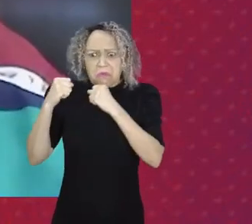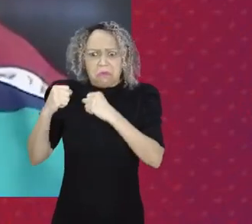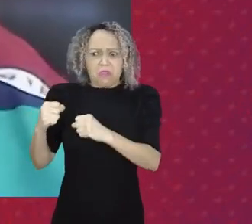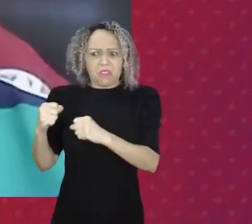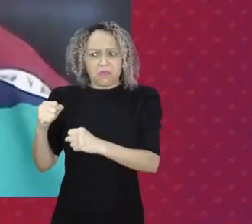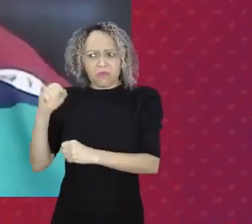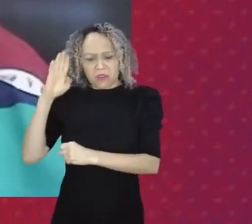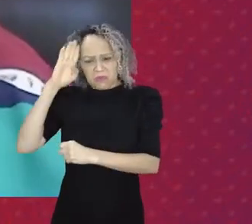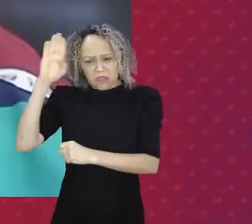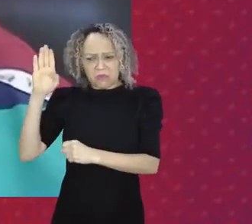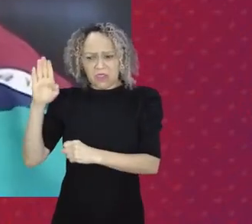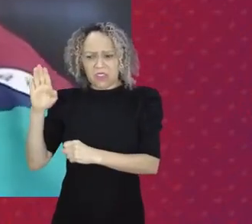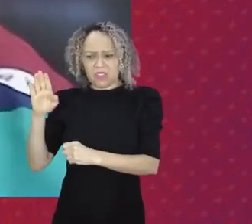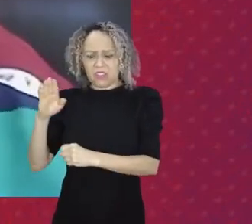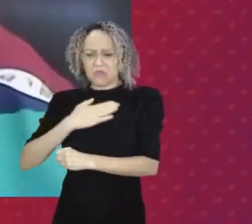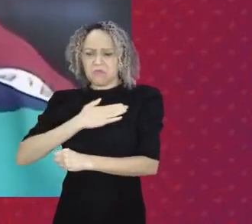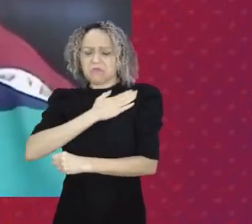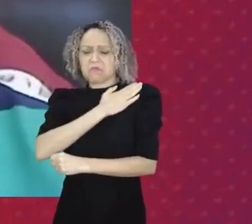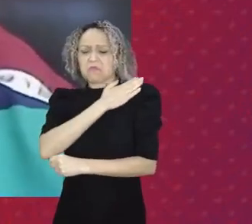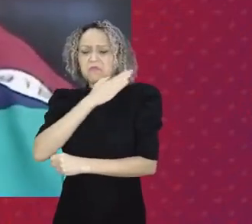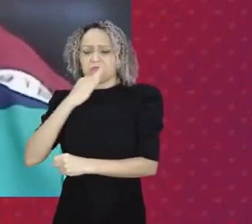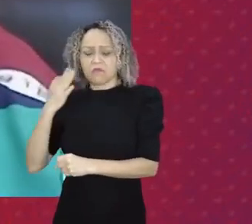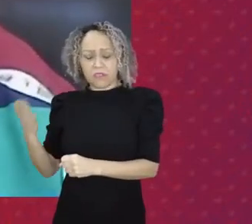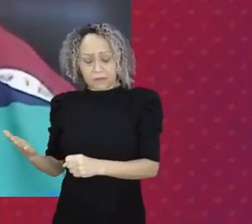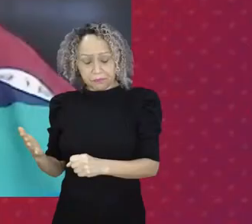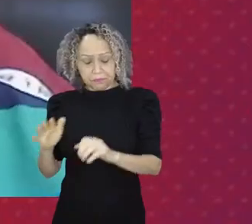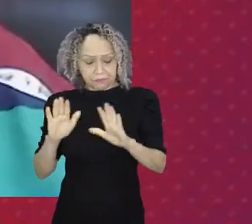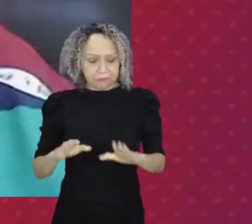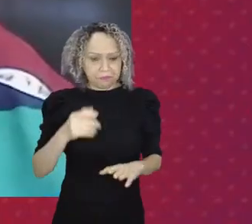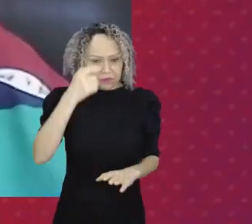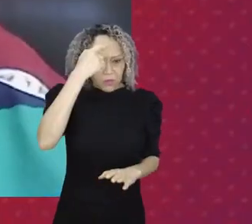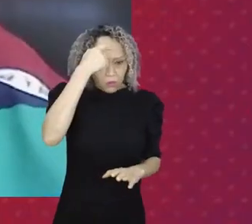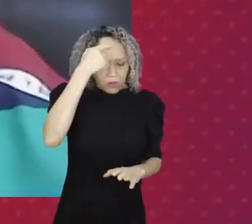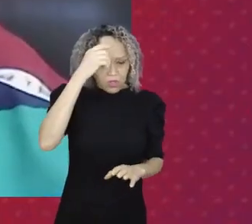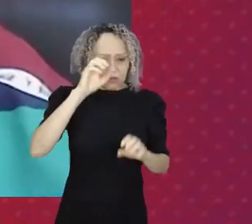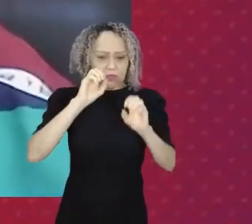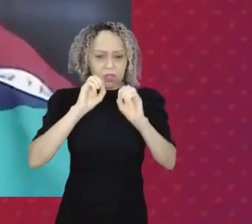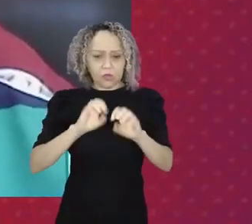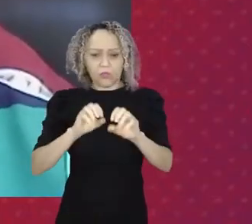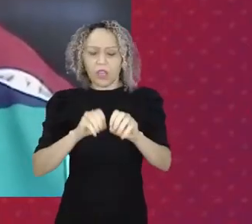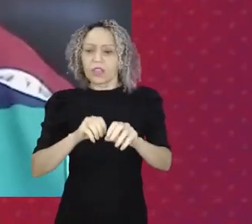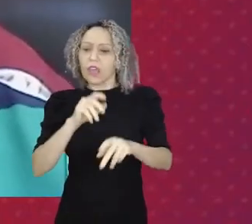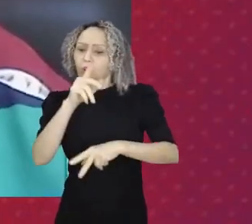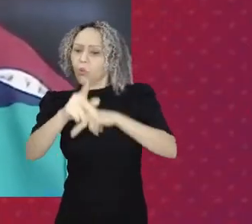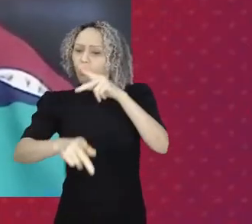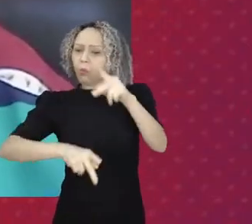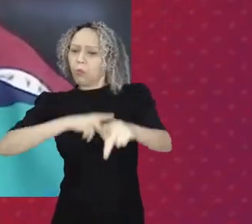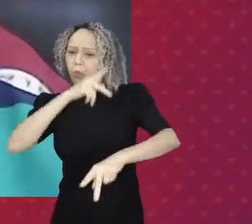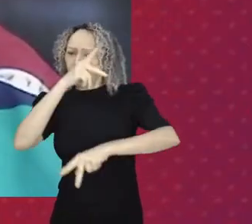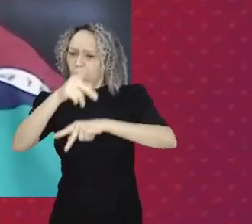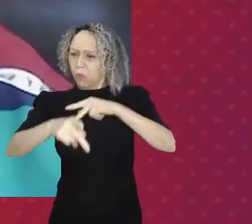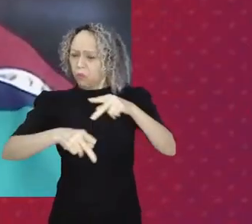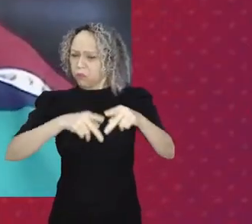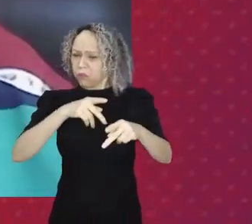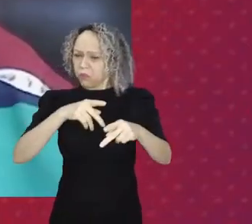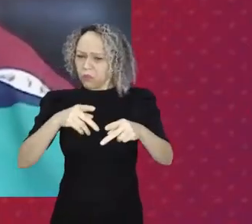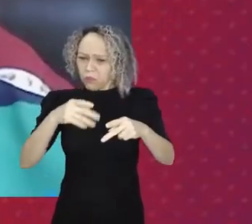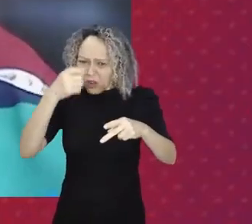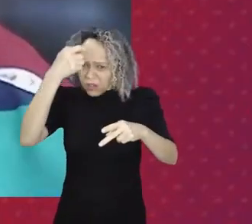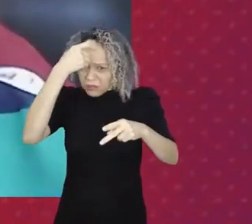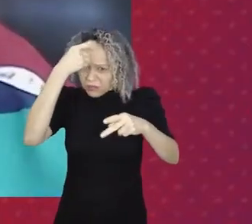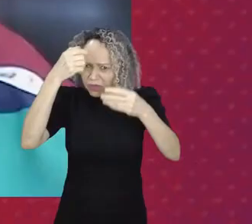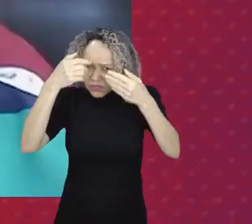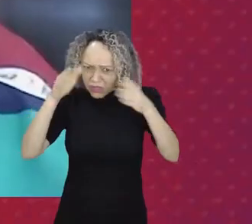Essa consciência da educação popular, de tomar conhecimento de que as pessoas